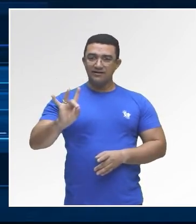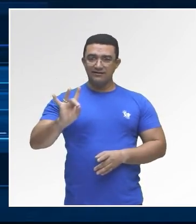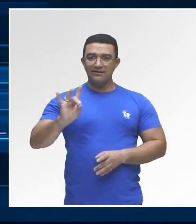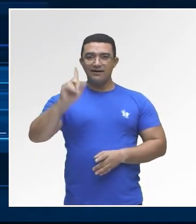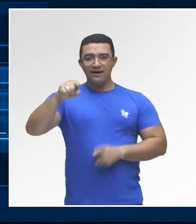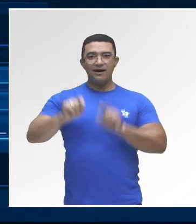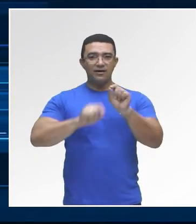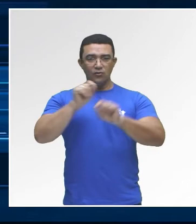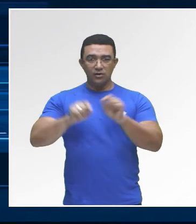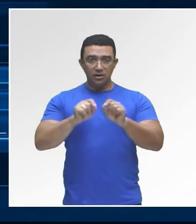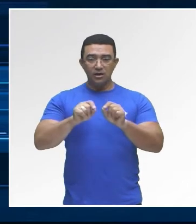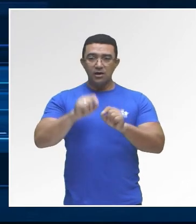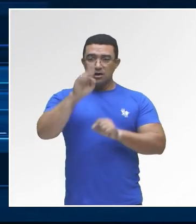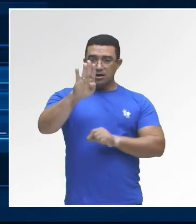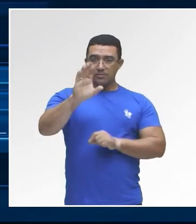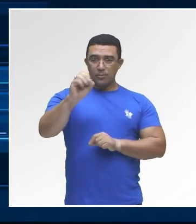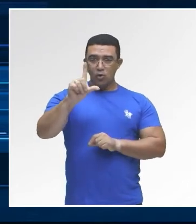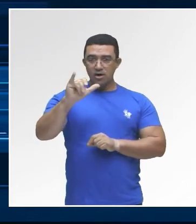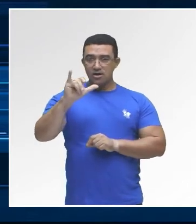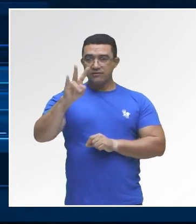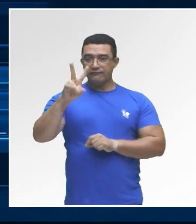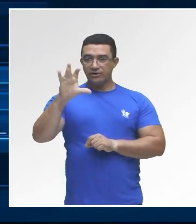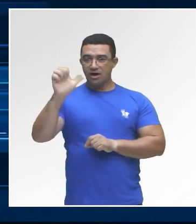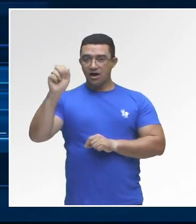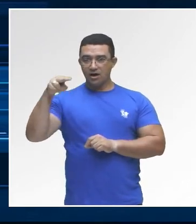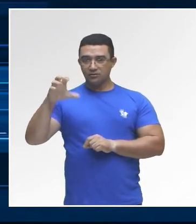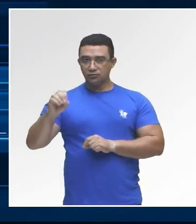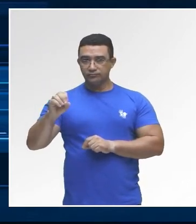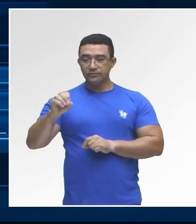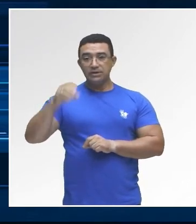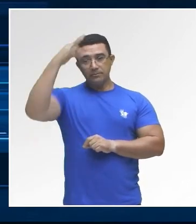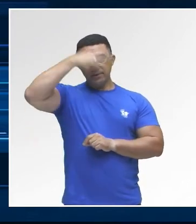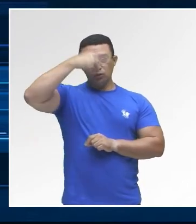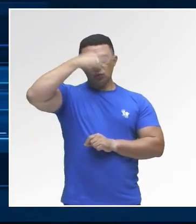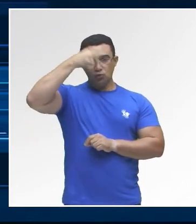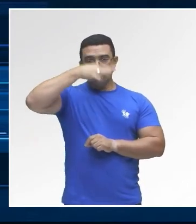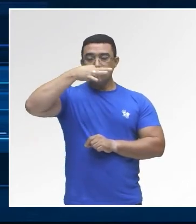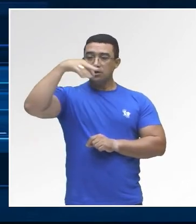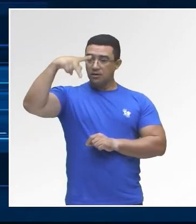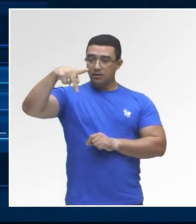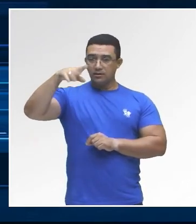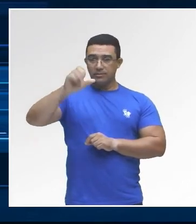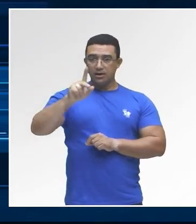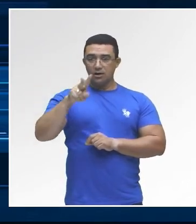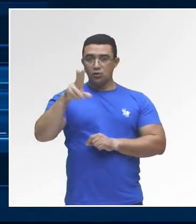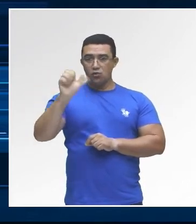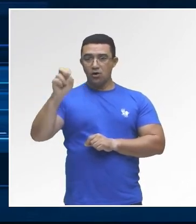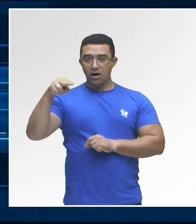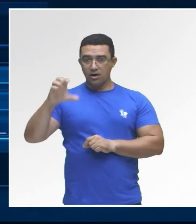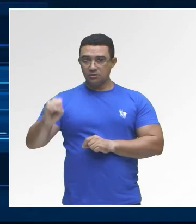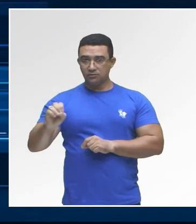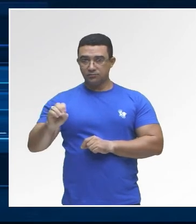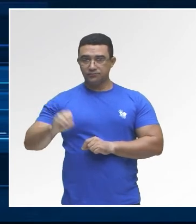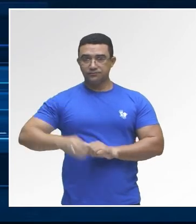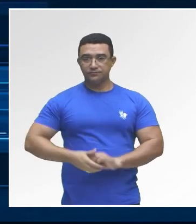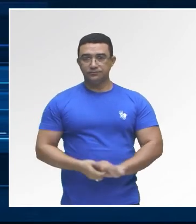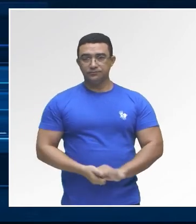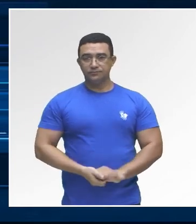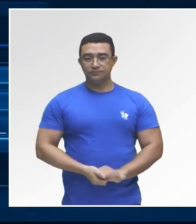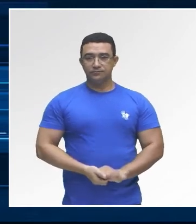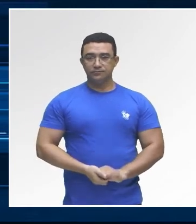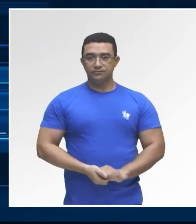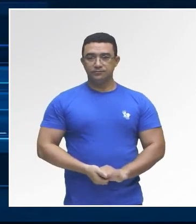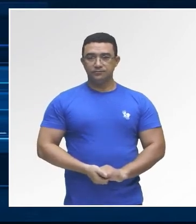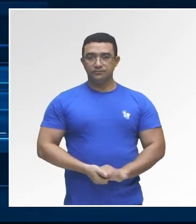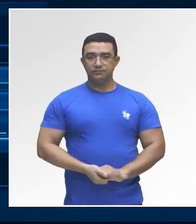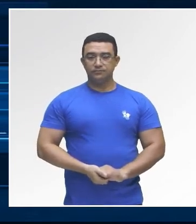com IAN, a nacionalidade. Bolívia, Bolivian. Peru,